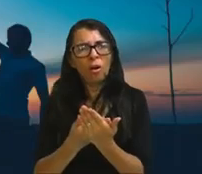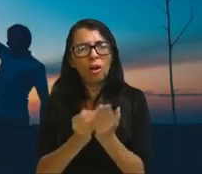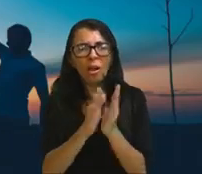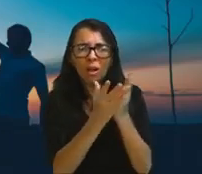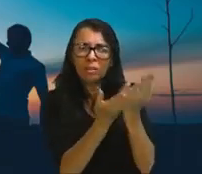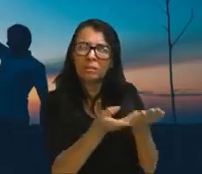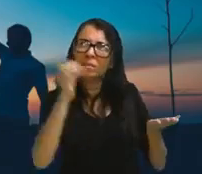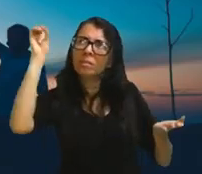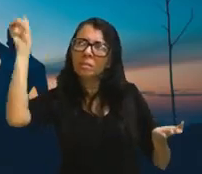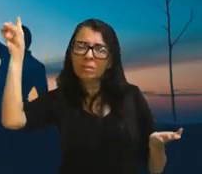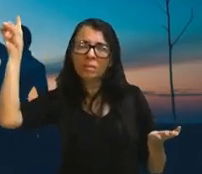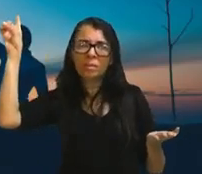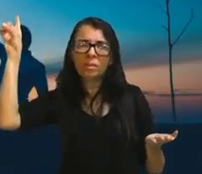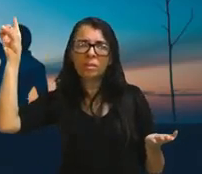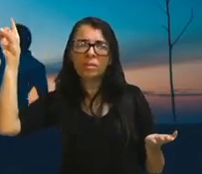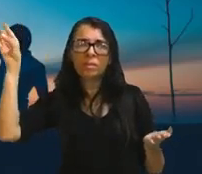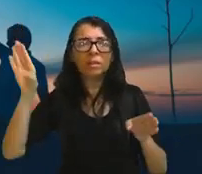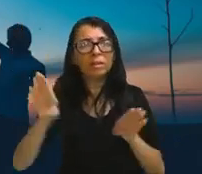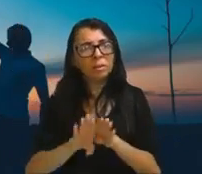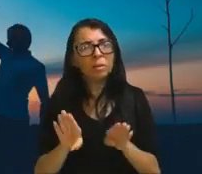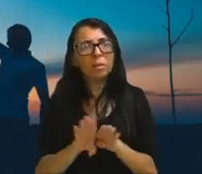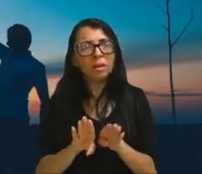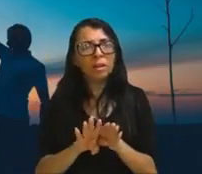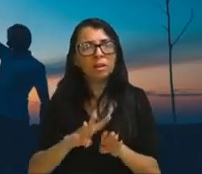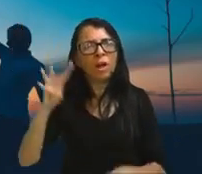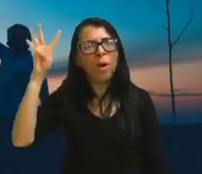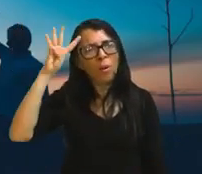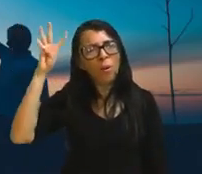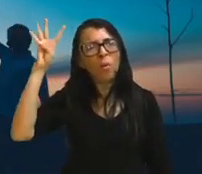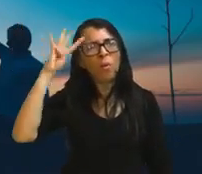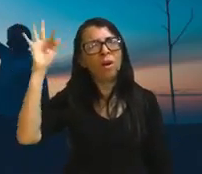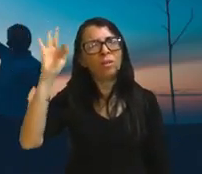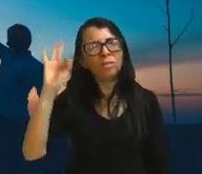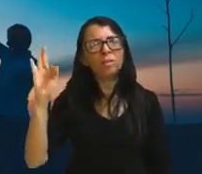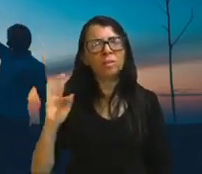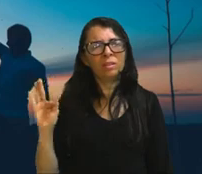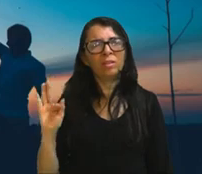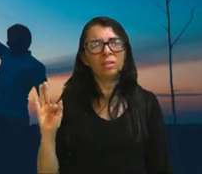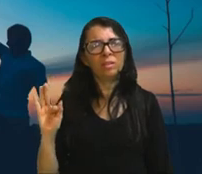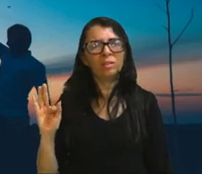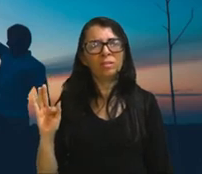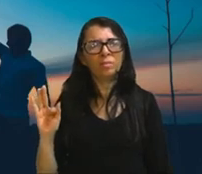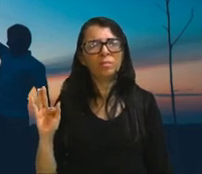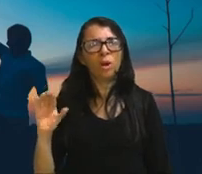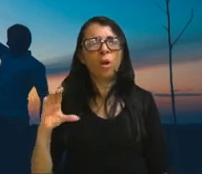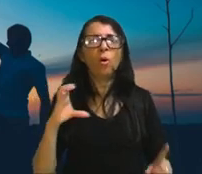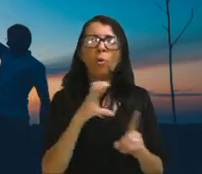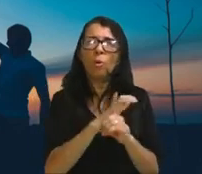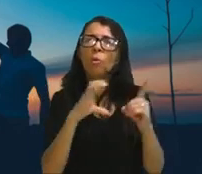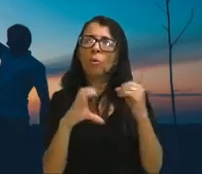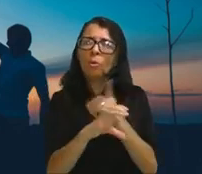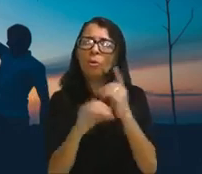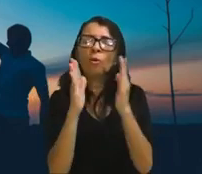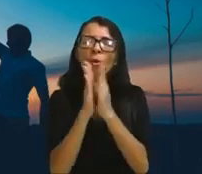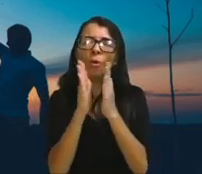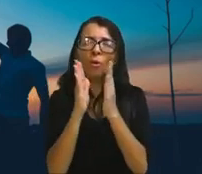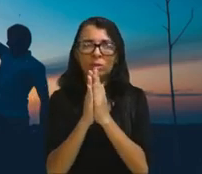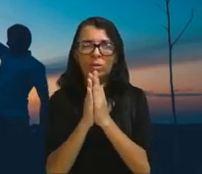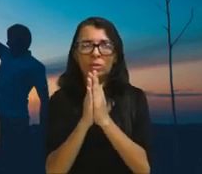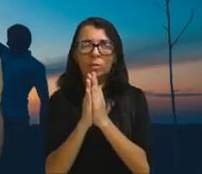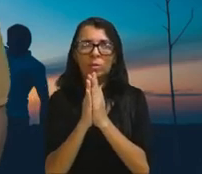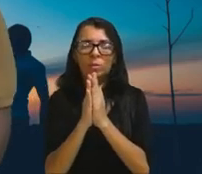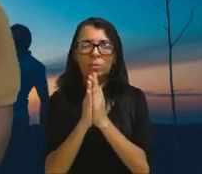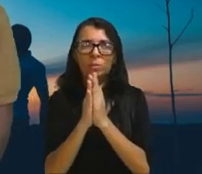suas atividades? Ou você vai continuar sentado aí na sua poltrona?